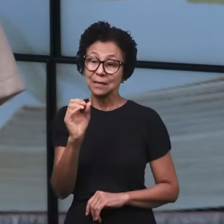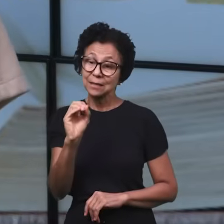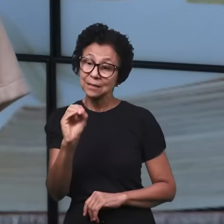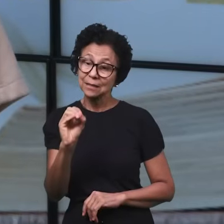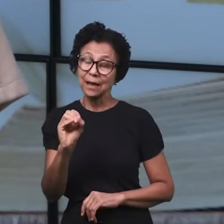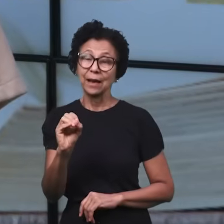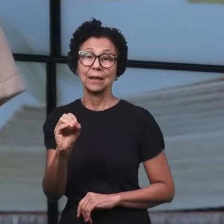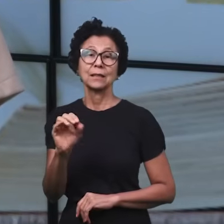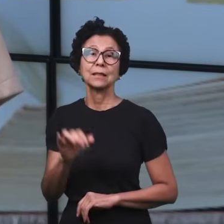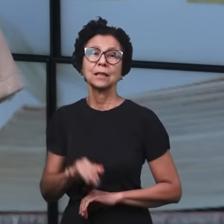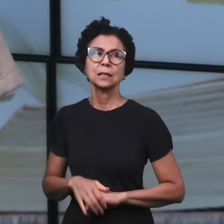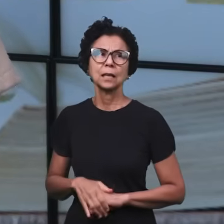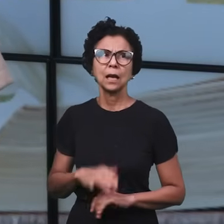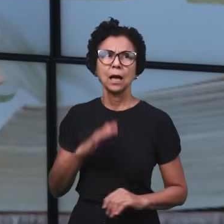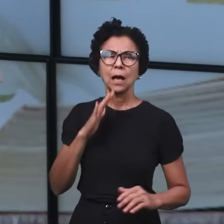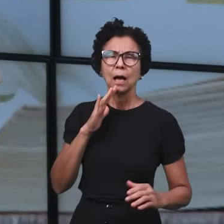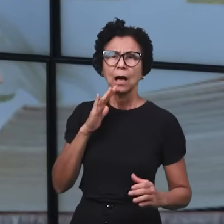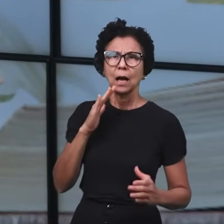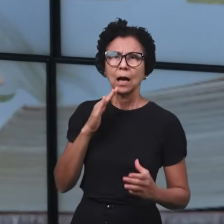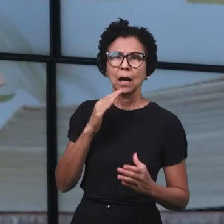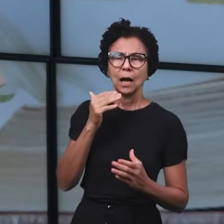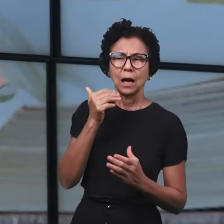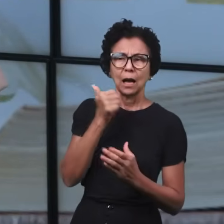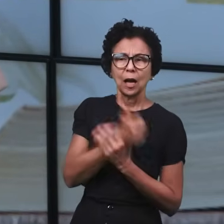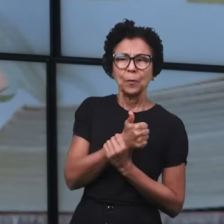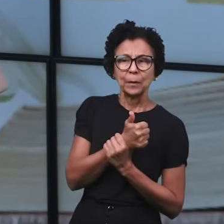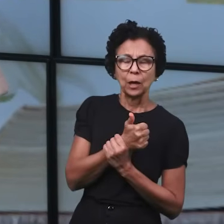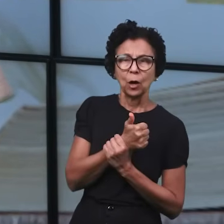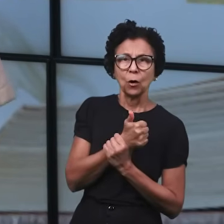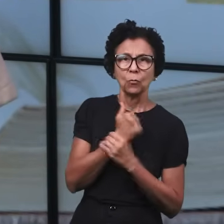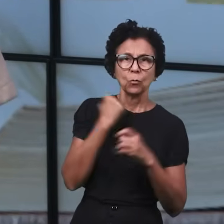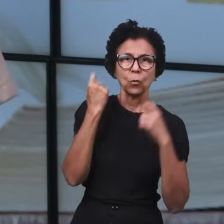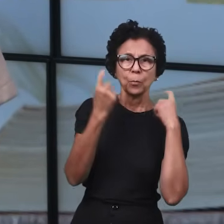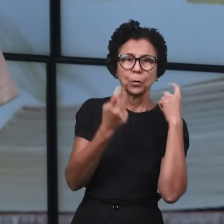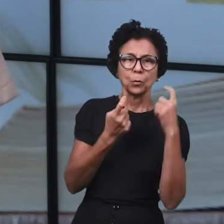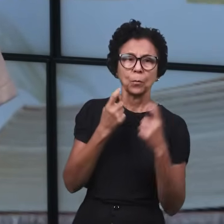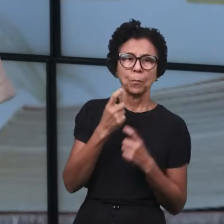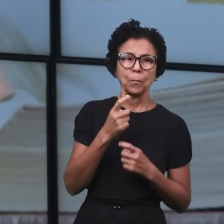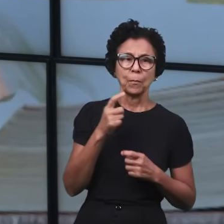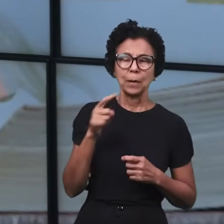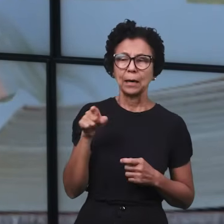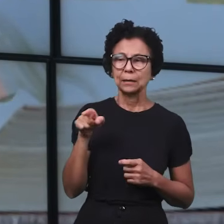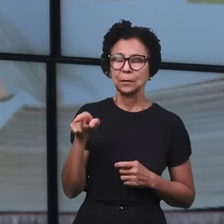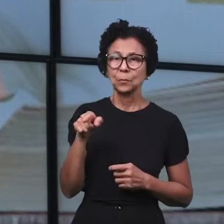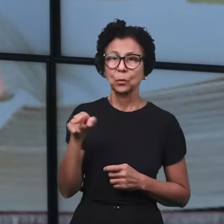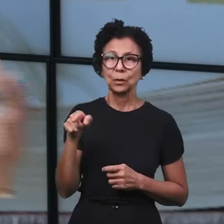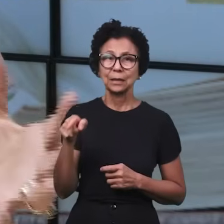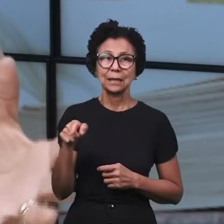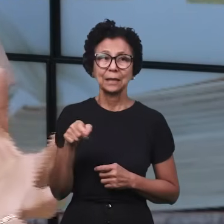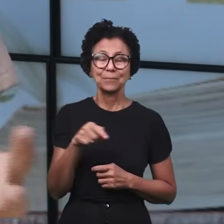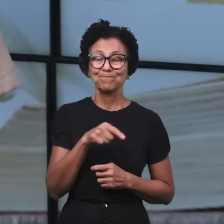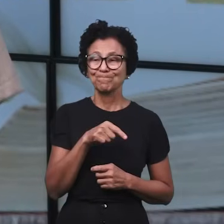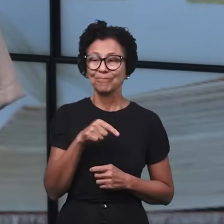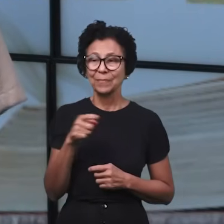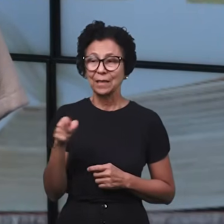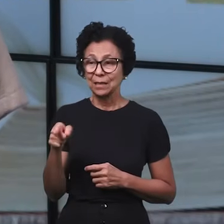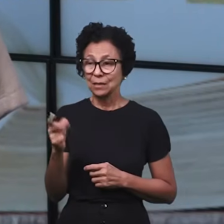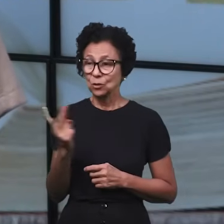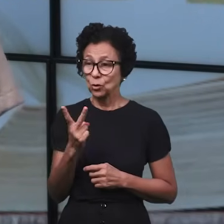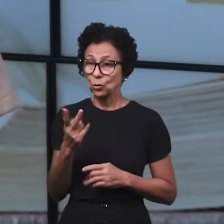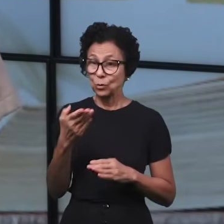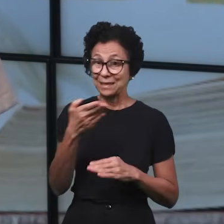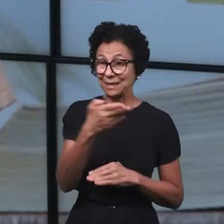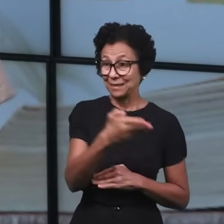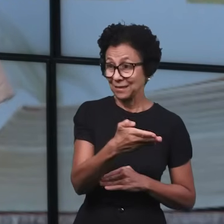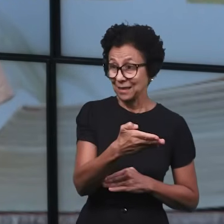chegar com Sara em um determinado território, e ele imaginou assim, olha, o rei daquele lugar vai querer tomar Sara